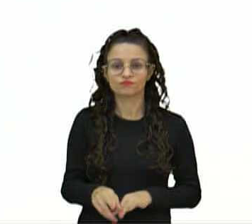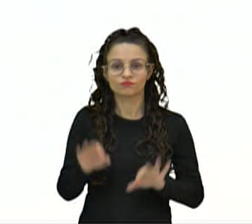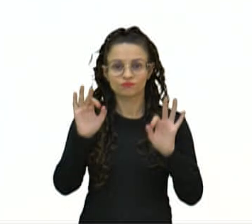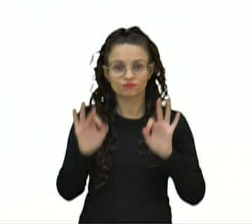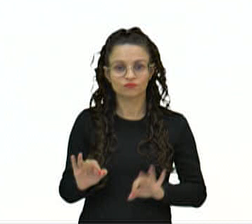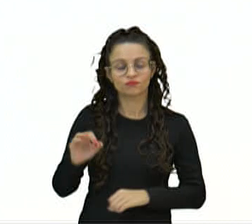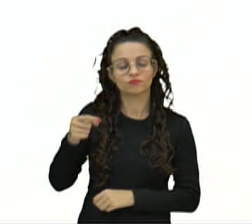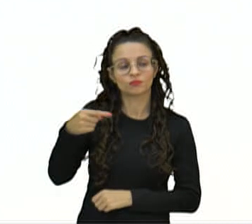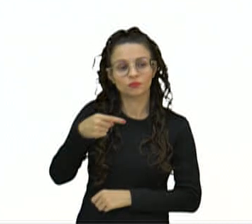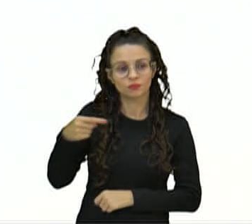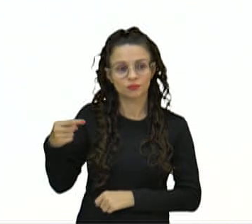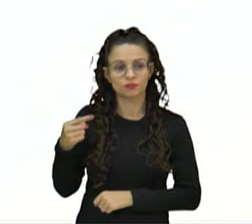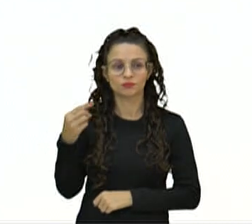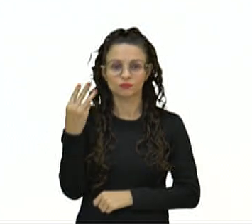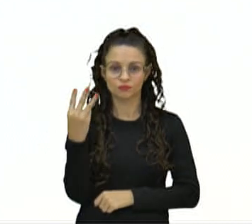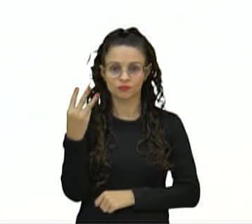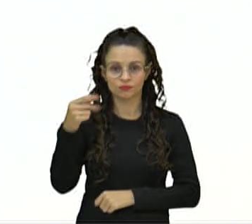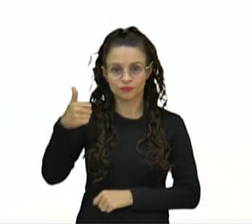de menos